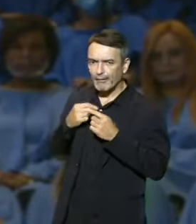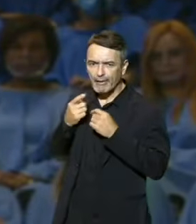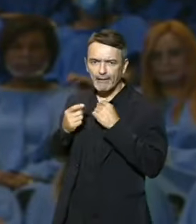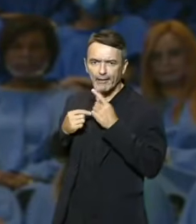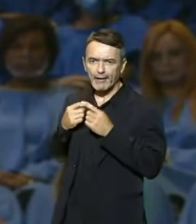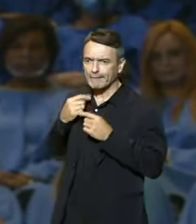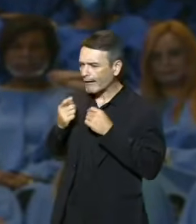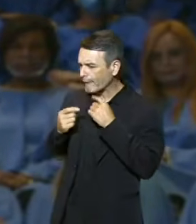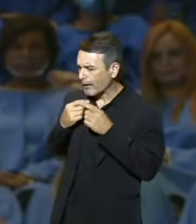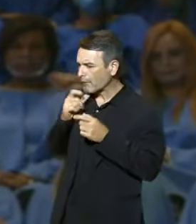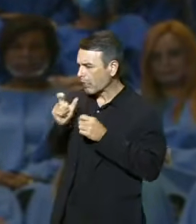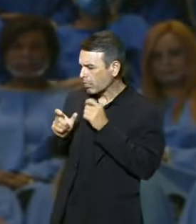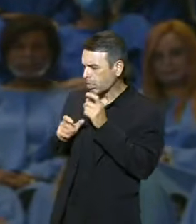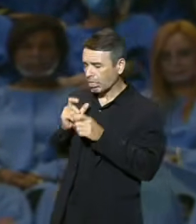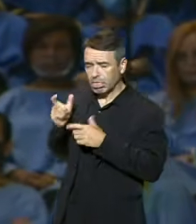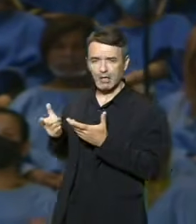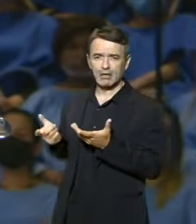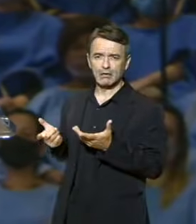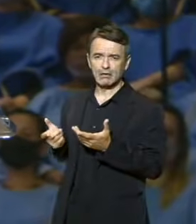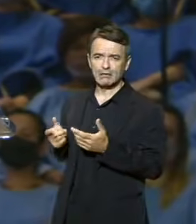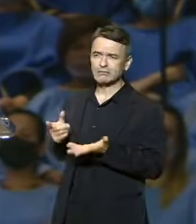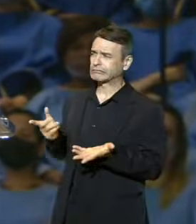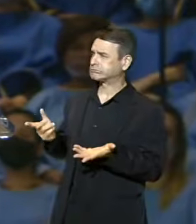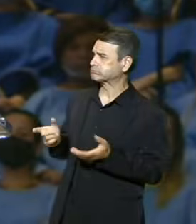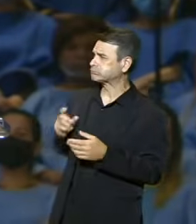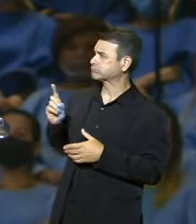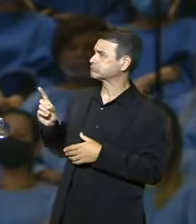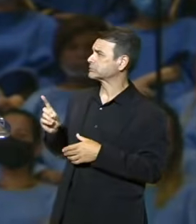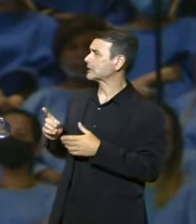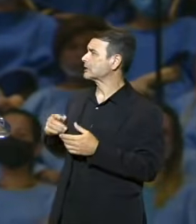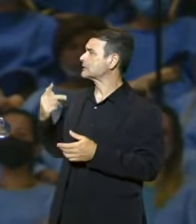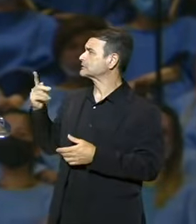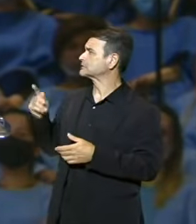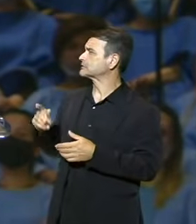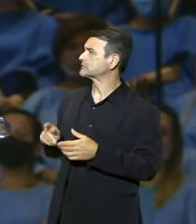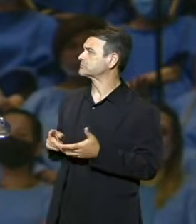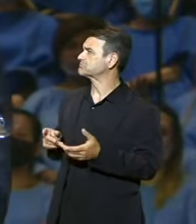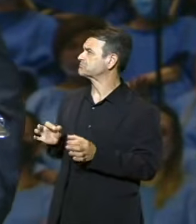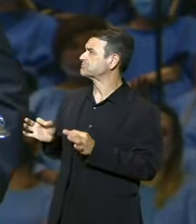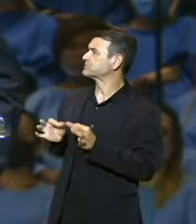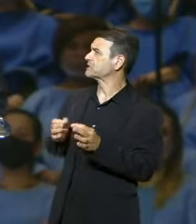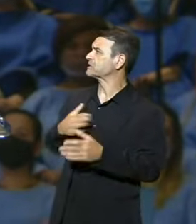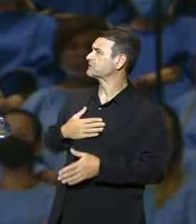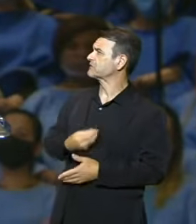murmurando, reclamando de Deus e do plano dele para a nossa vida.